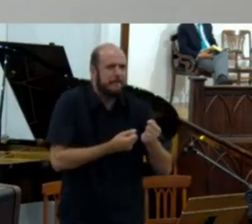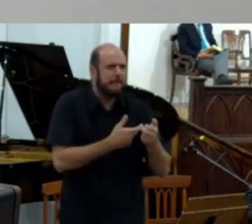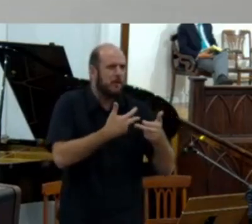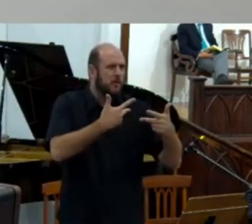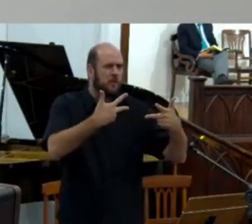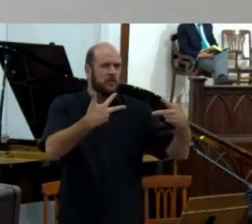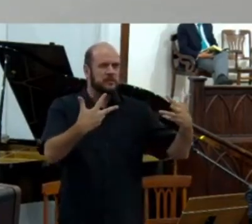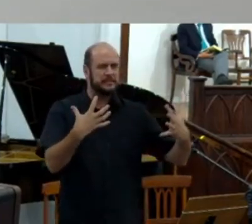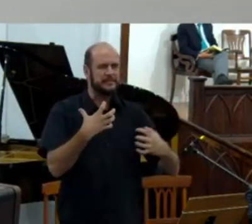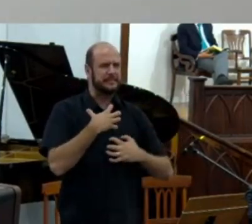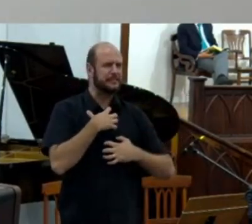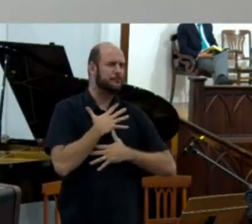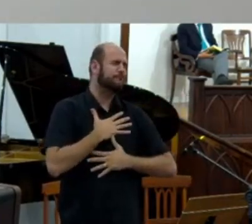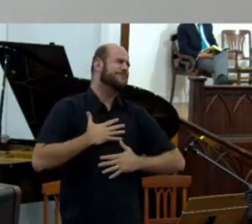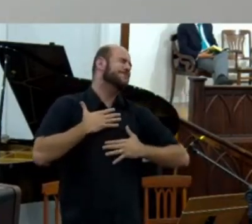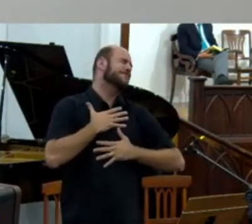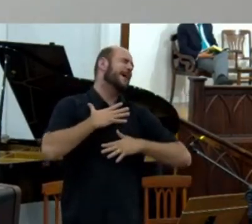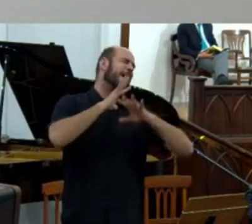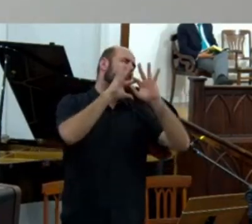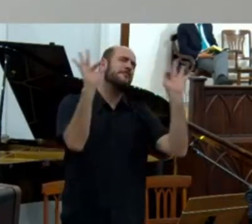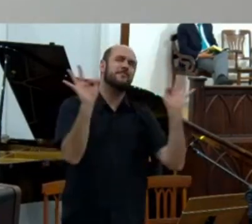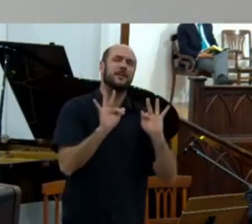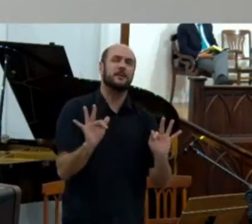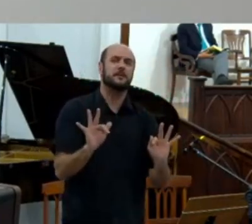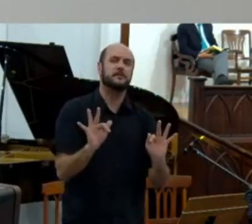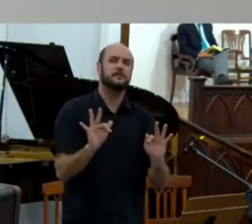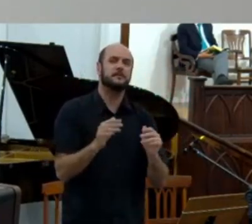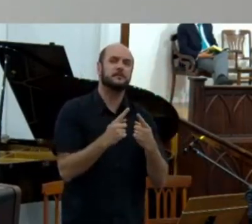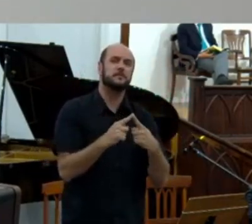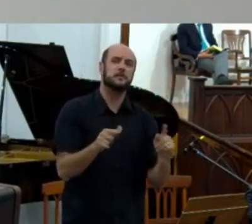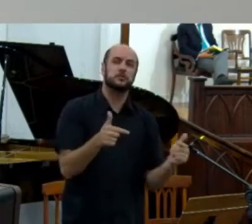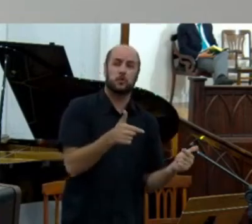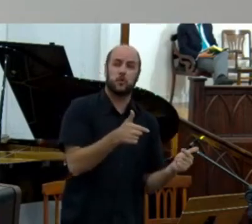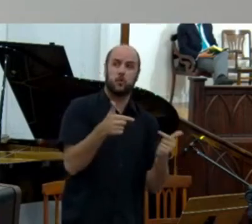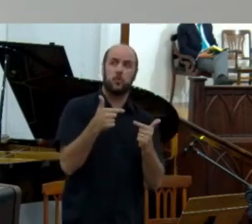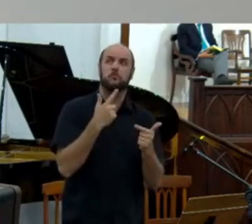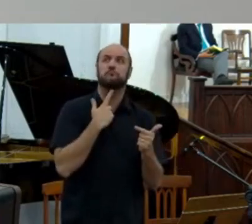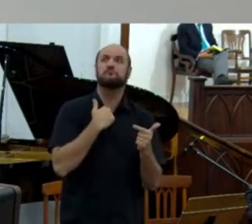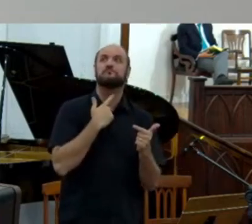nos traria mais prazer e alegria. Se é contra a vontade do